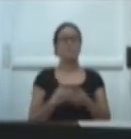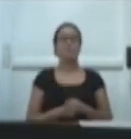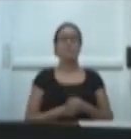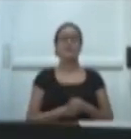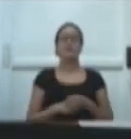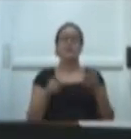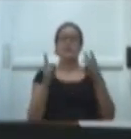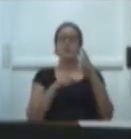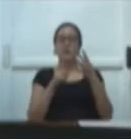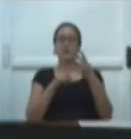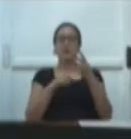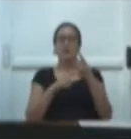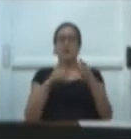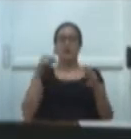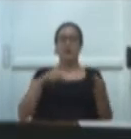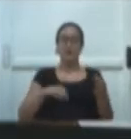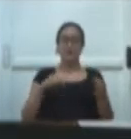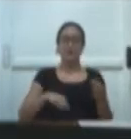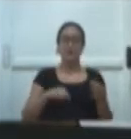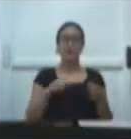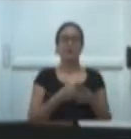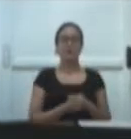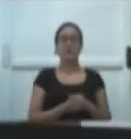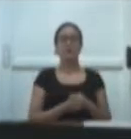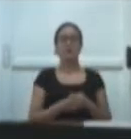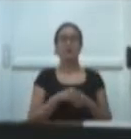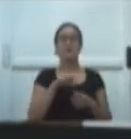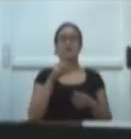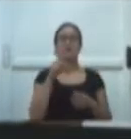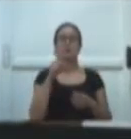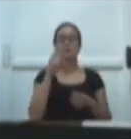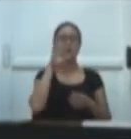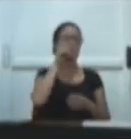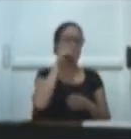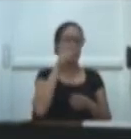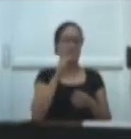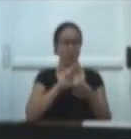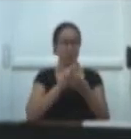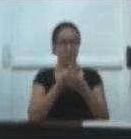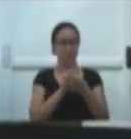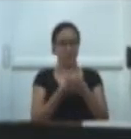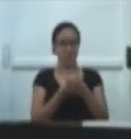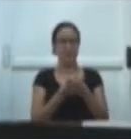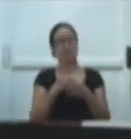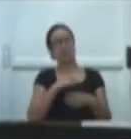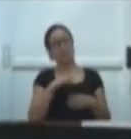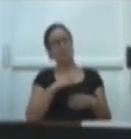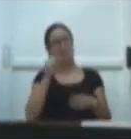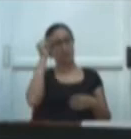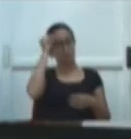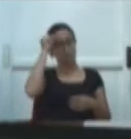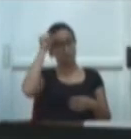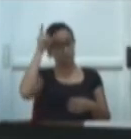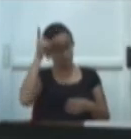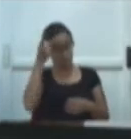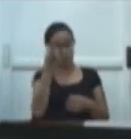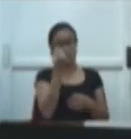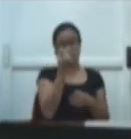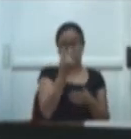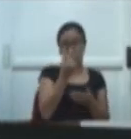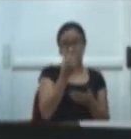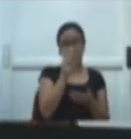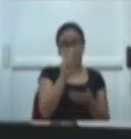públicos municipais da Câmara Municipal de Limeira o Vale Cultura no valor de R$50. Comemora, vereador